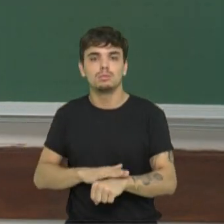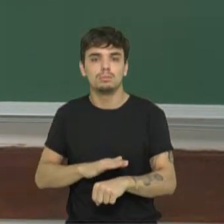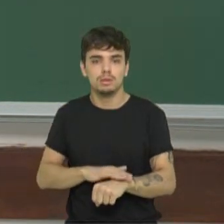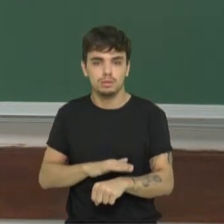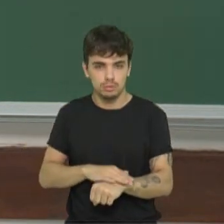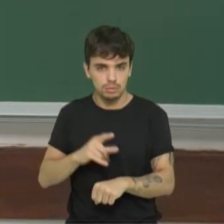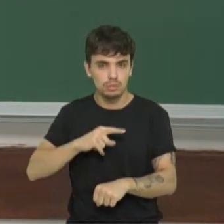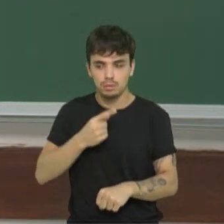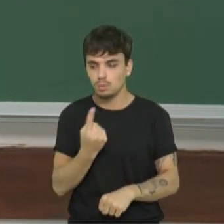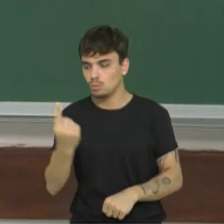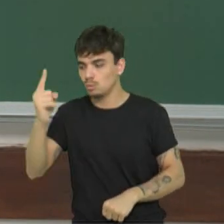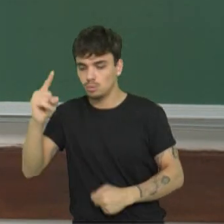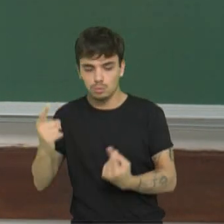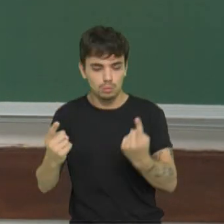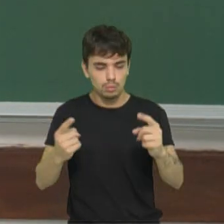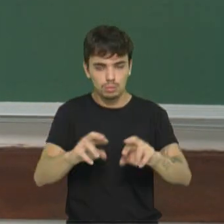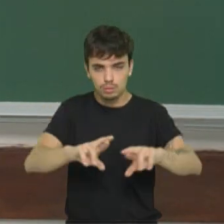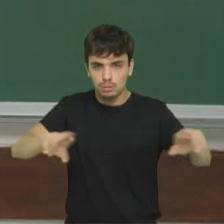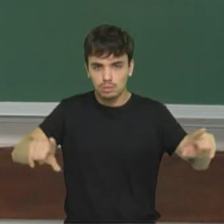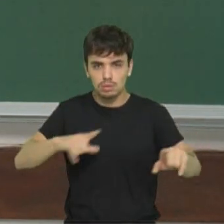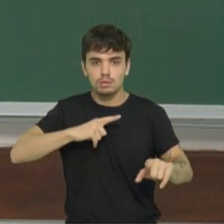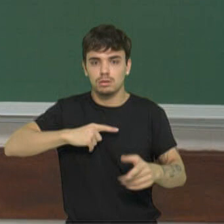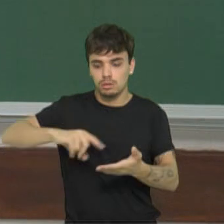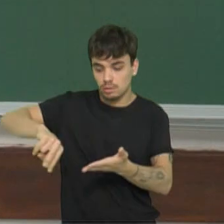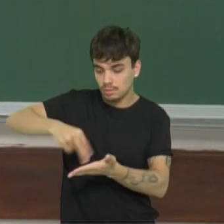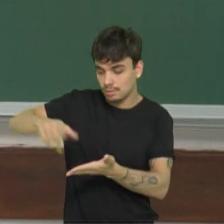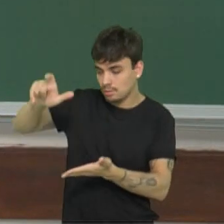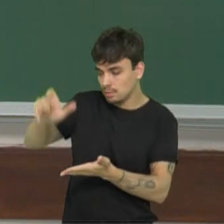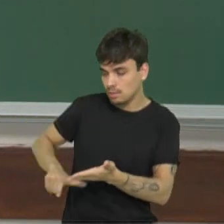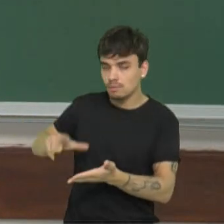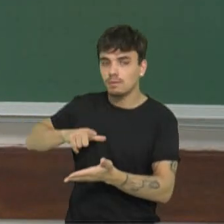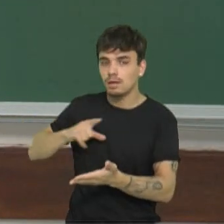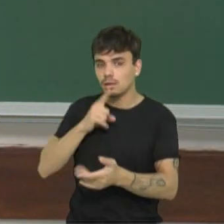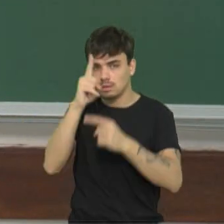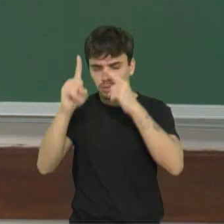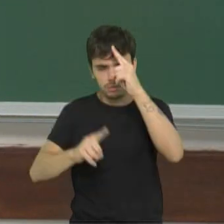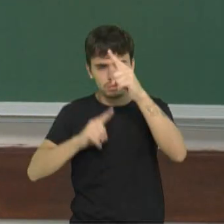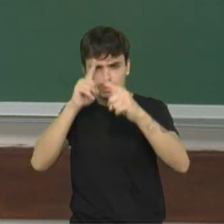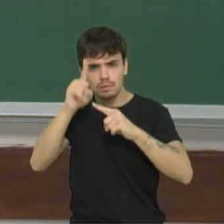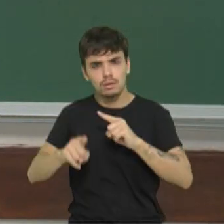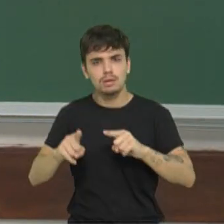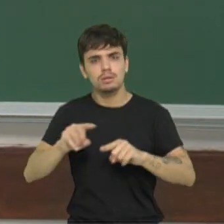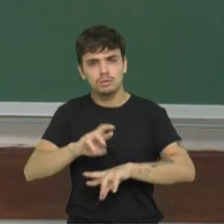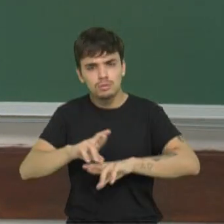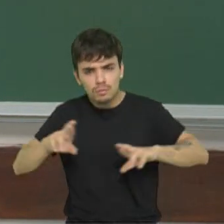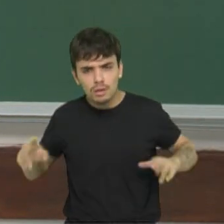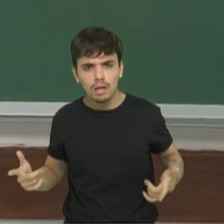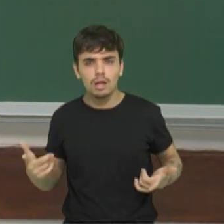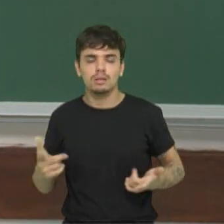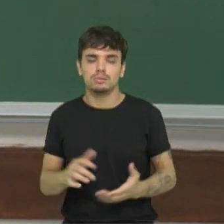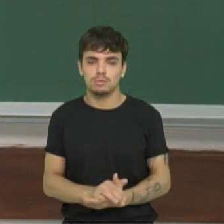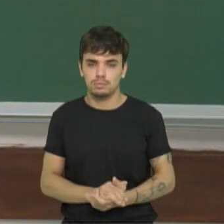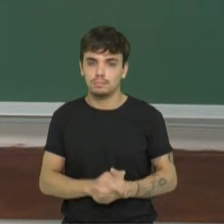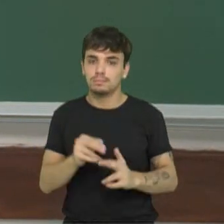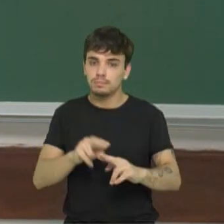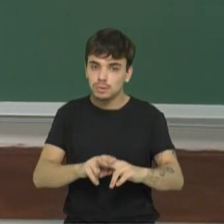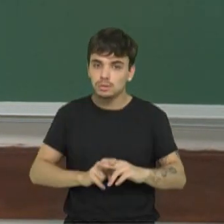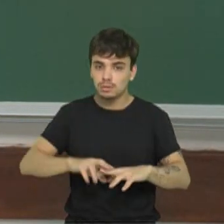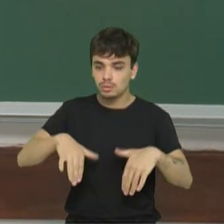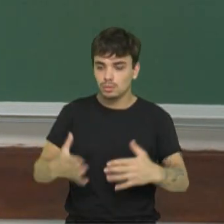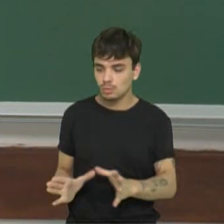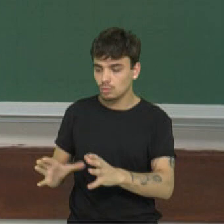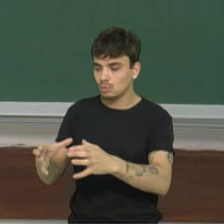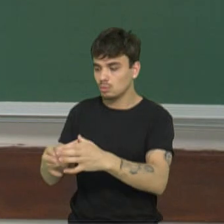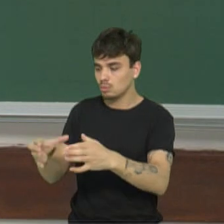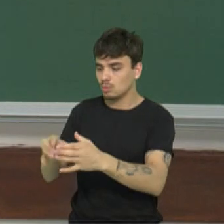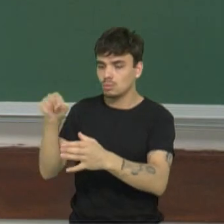né, um ou outro dançarino vai improvisar com passos diferentes, né? Então, enquanto o restante do grupo,